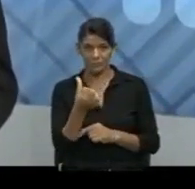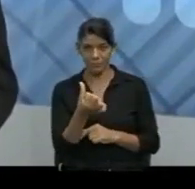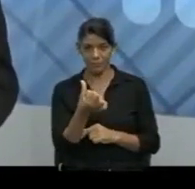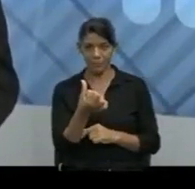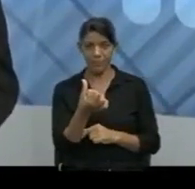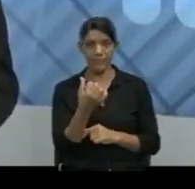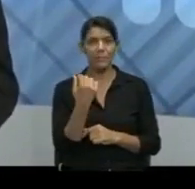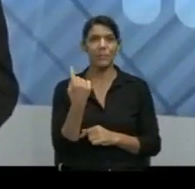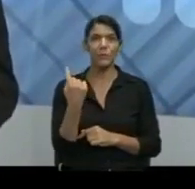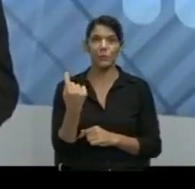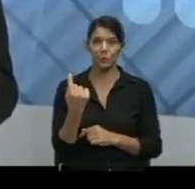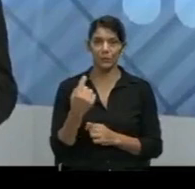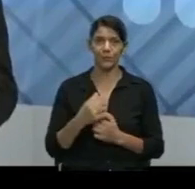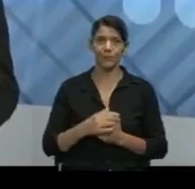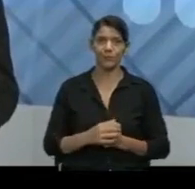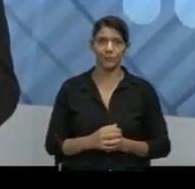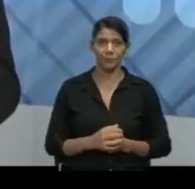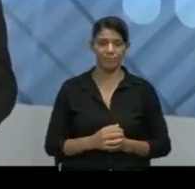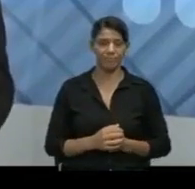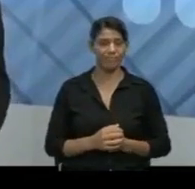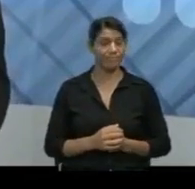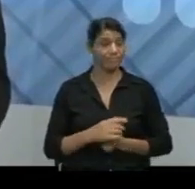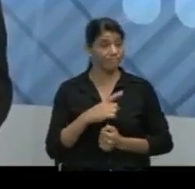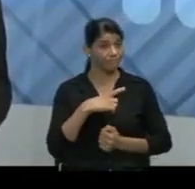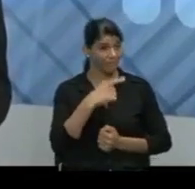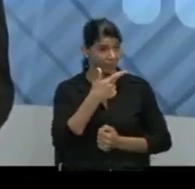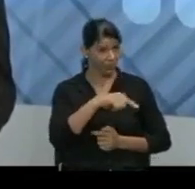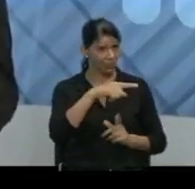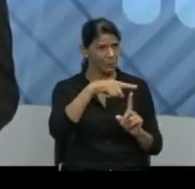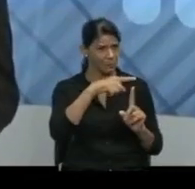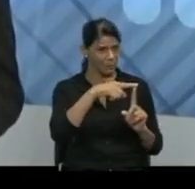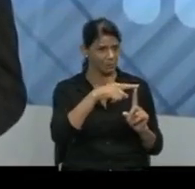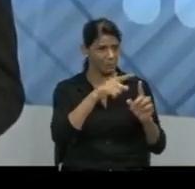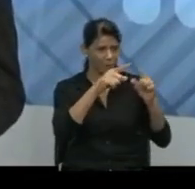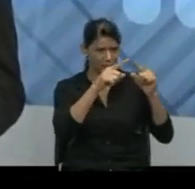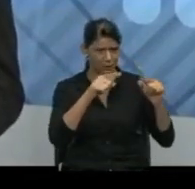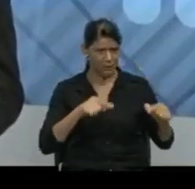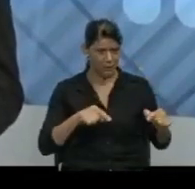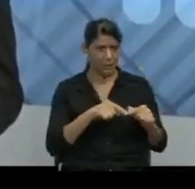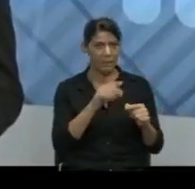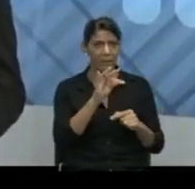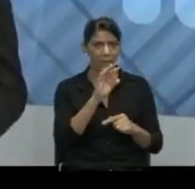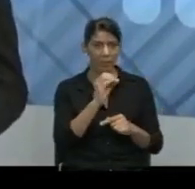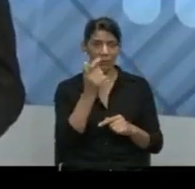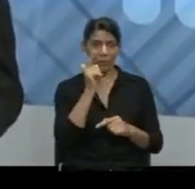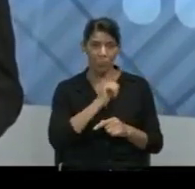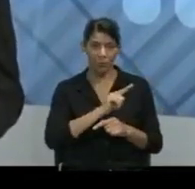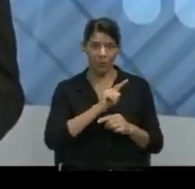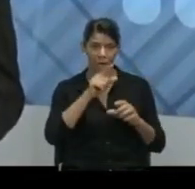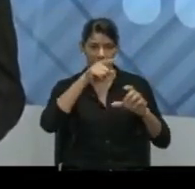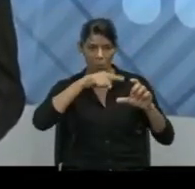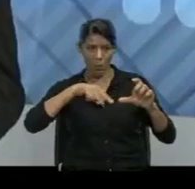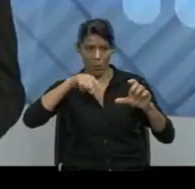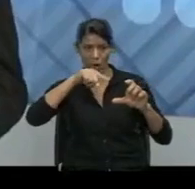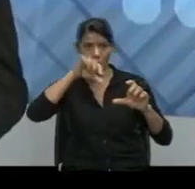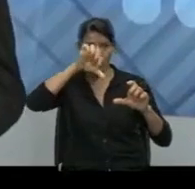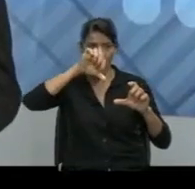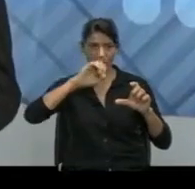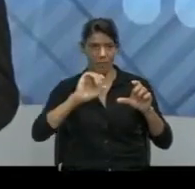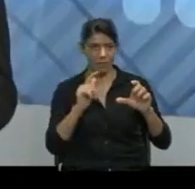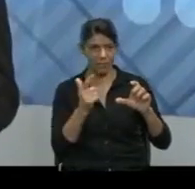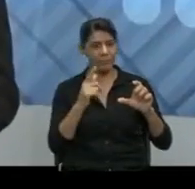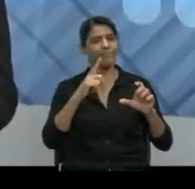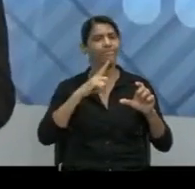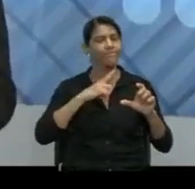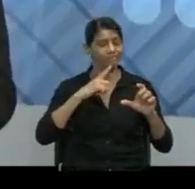8, 6 e 1, tá? Professor, existem outros tipos de triângulo para achar o ângulo de 90 graus? Claro, existem, tá? Daí